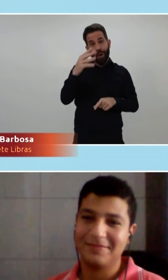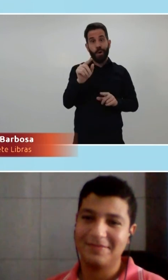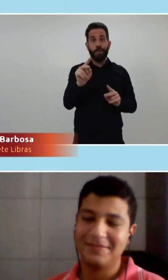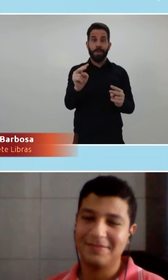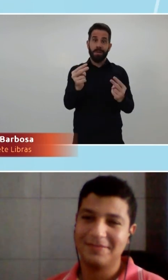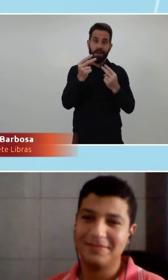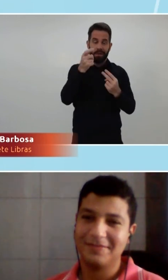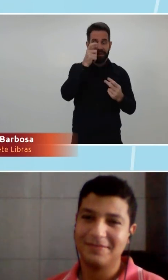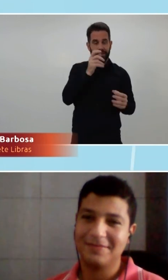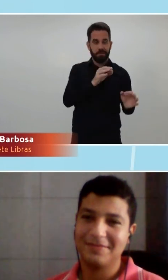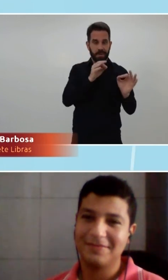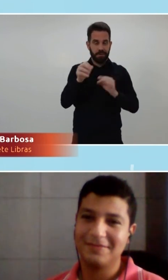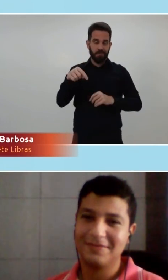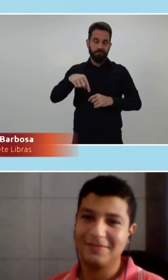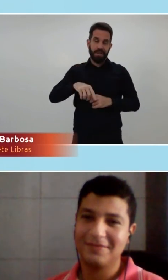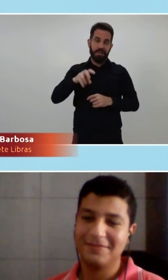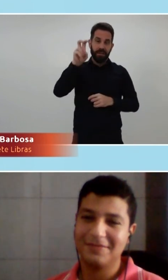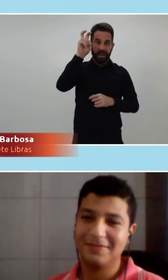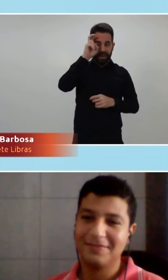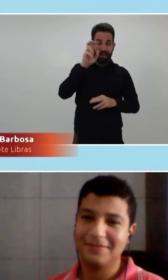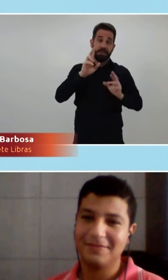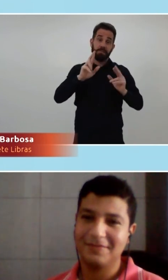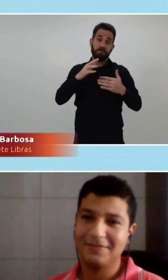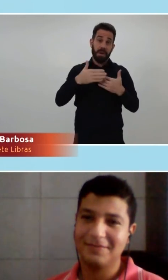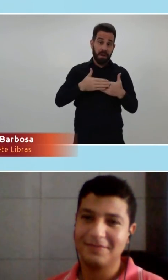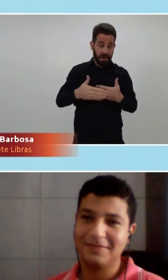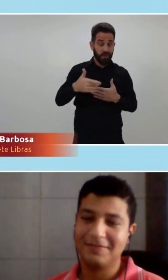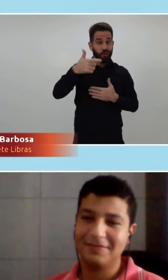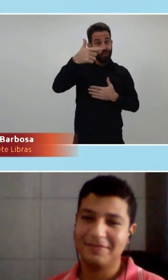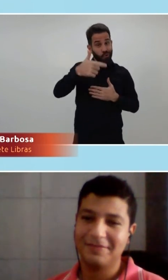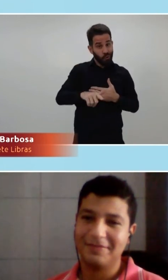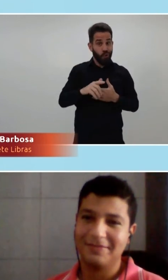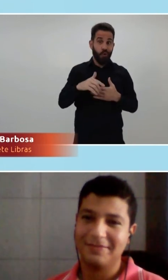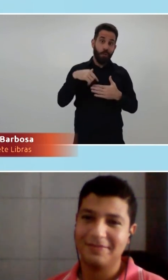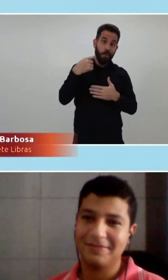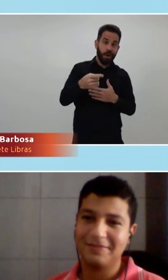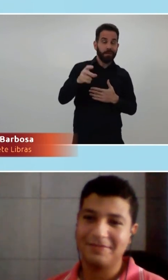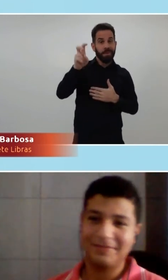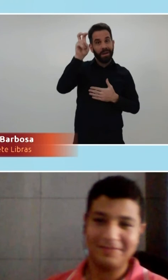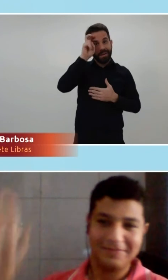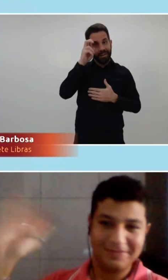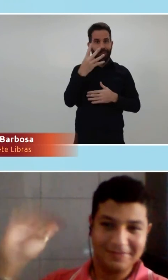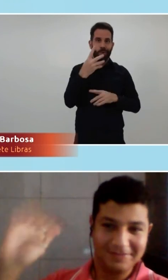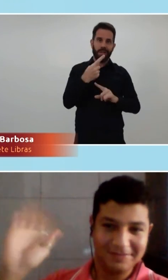Espero que você esteja conosco de novo, próxima quinta, 4h30 da tarde. Até lá!